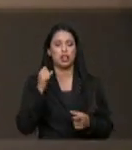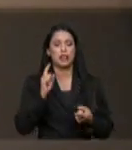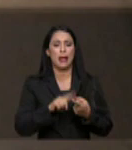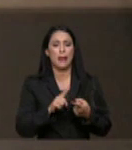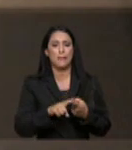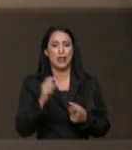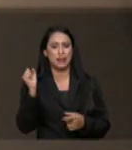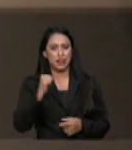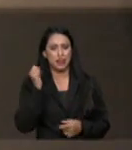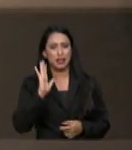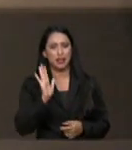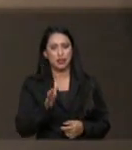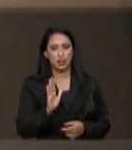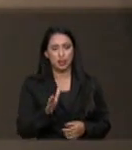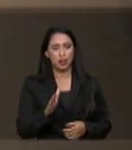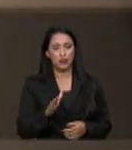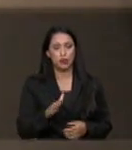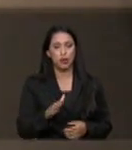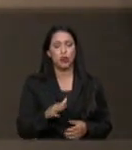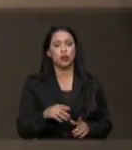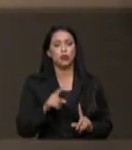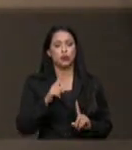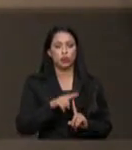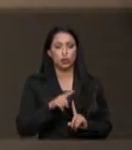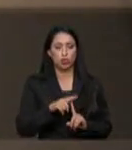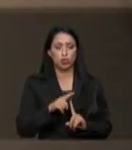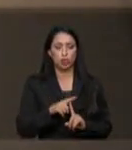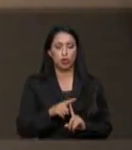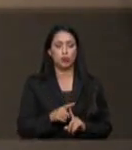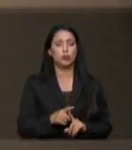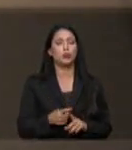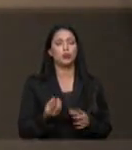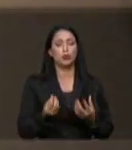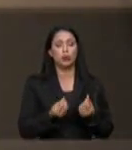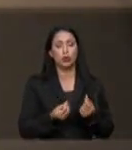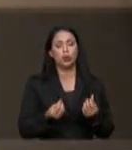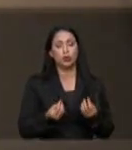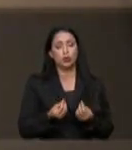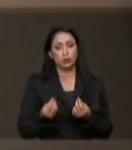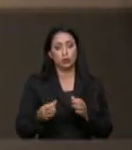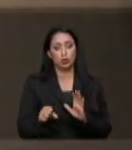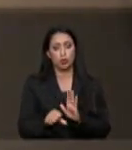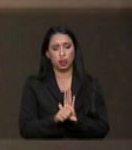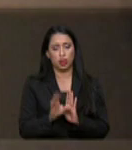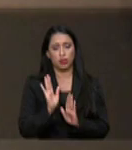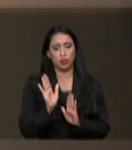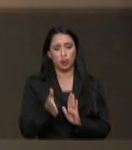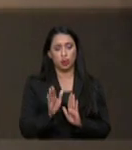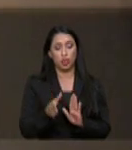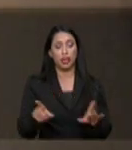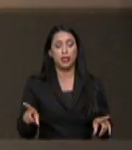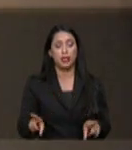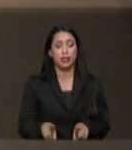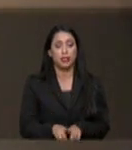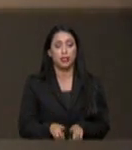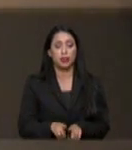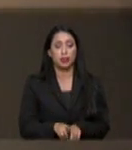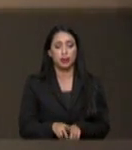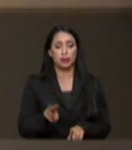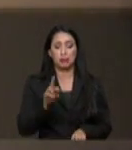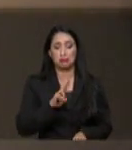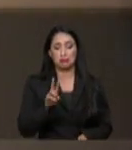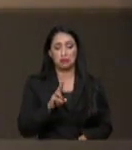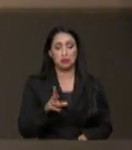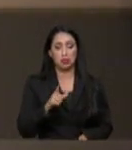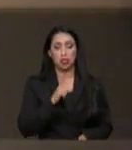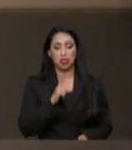já foi considerada na própria edificação da conduto eu também tenho não sendo